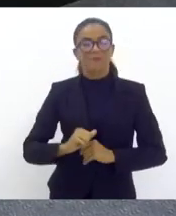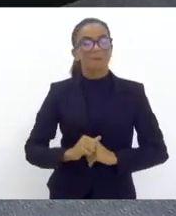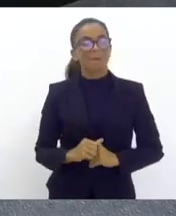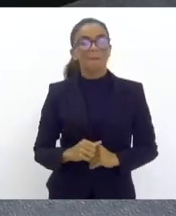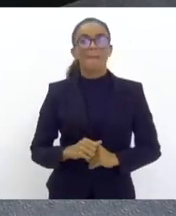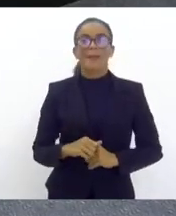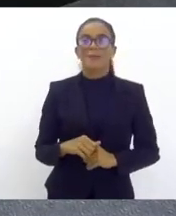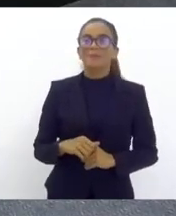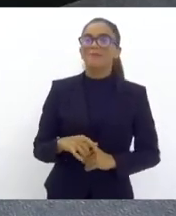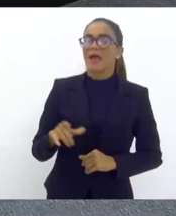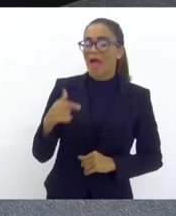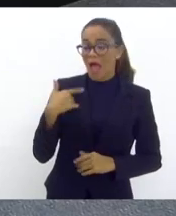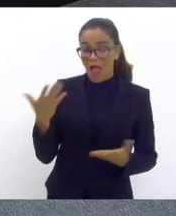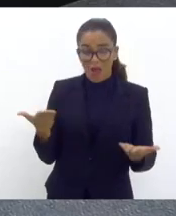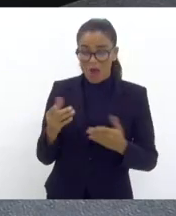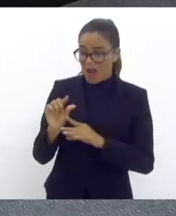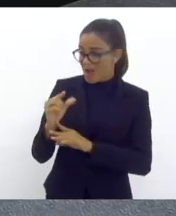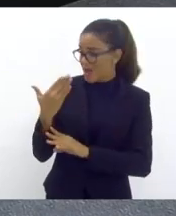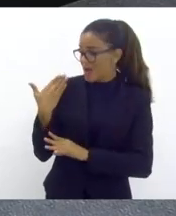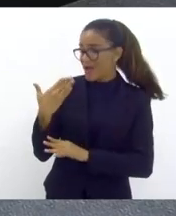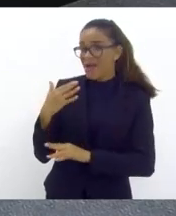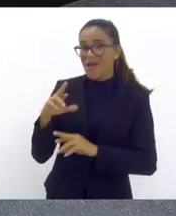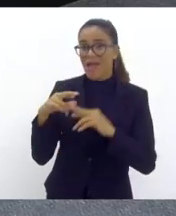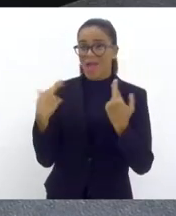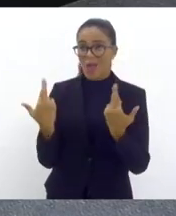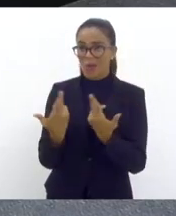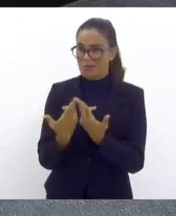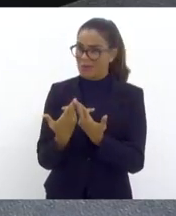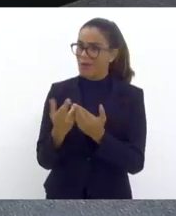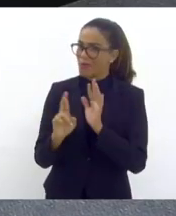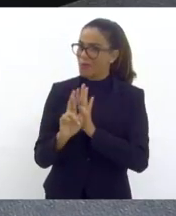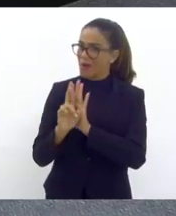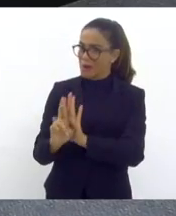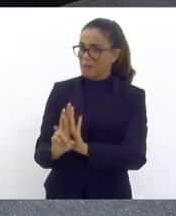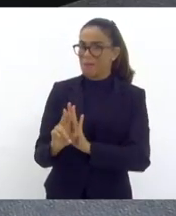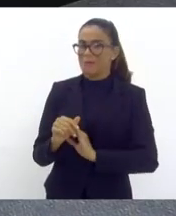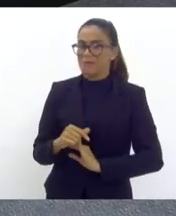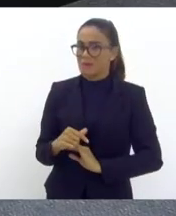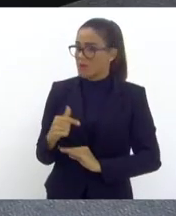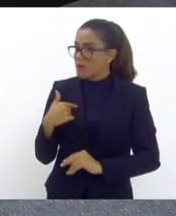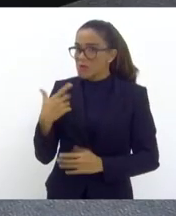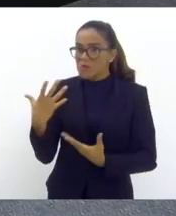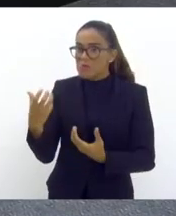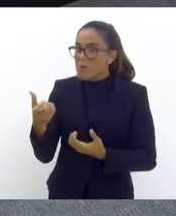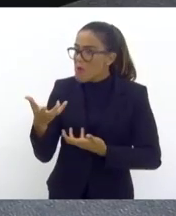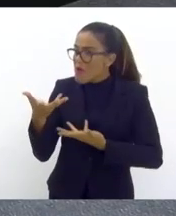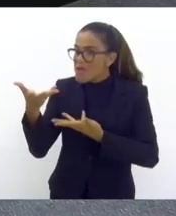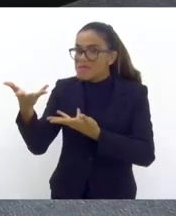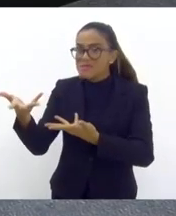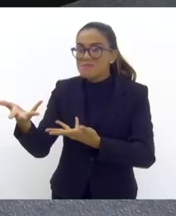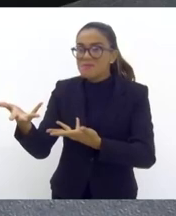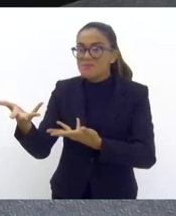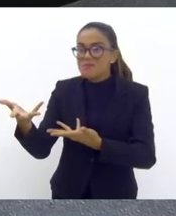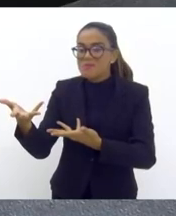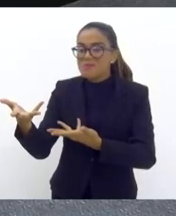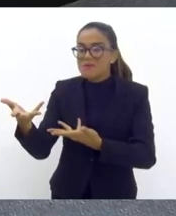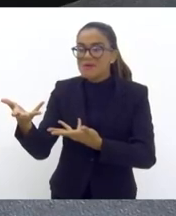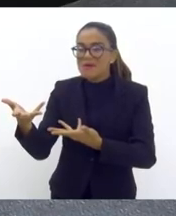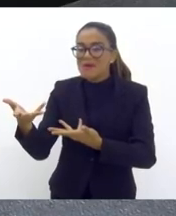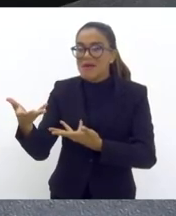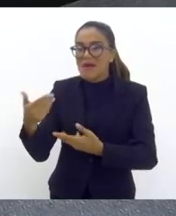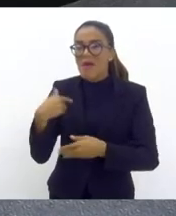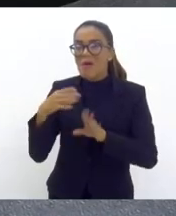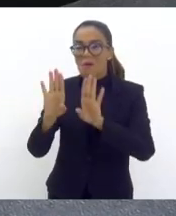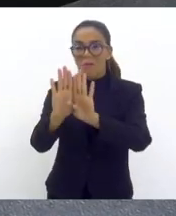reunião agora um representante da água do rio pasmo vossa excelência eu não fui recebido não passei